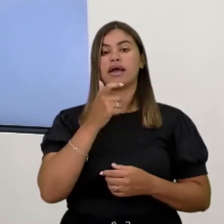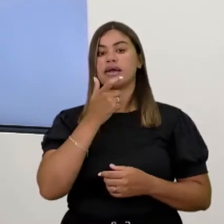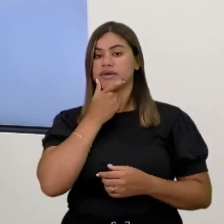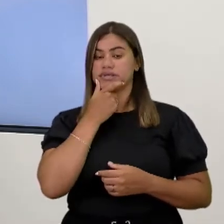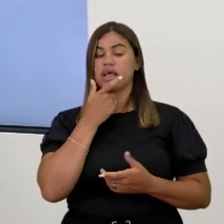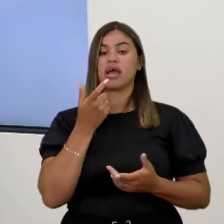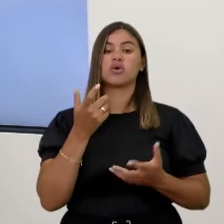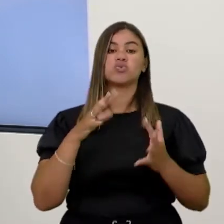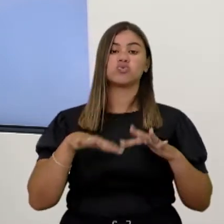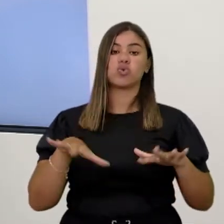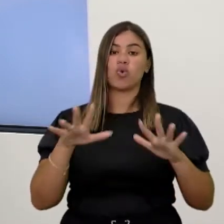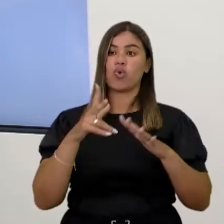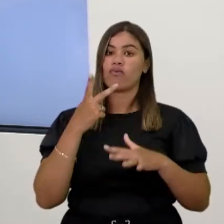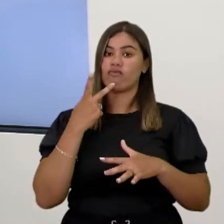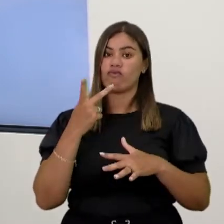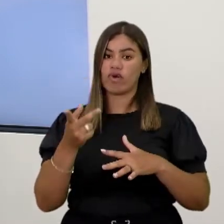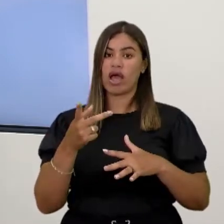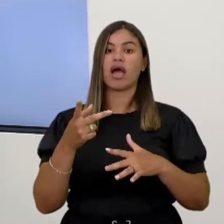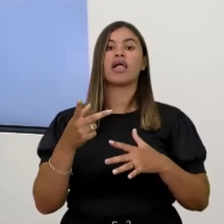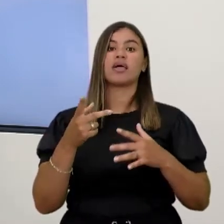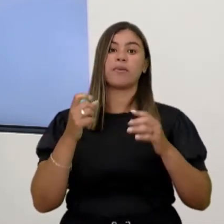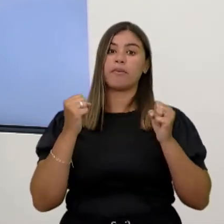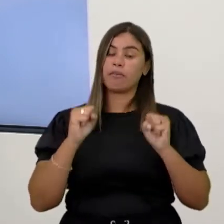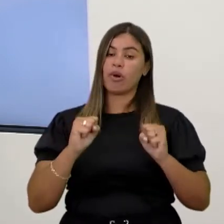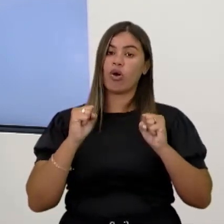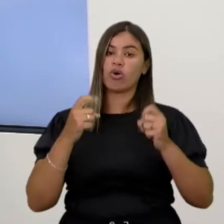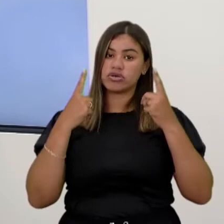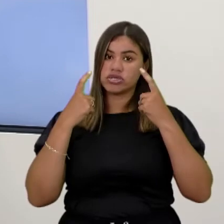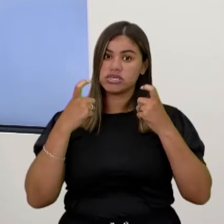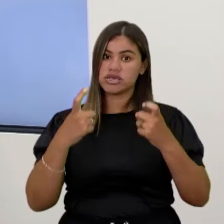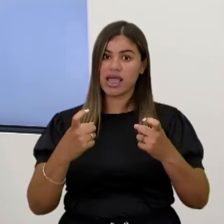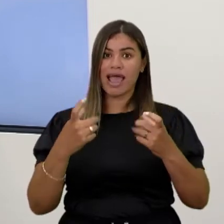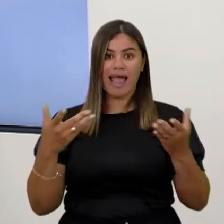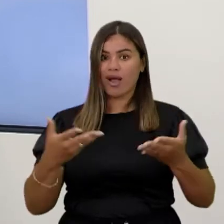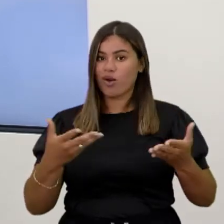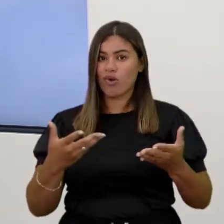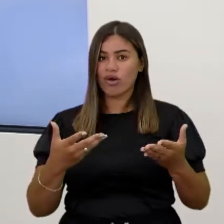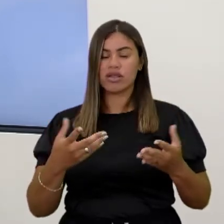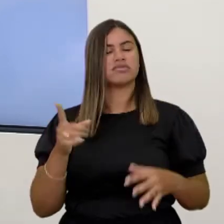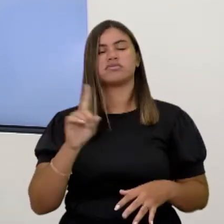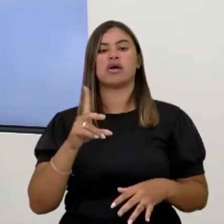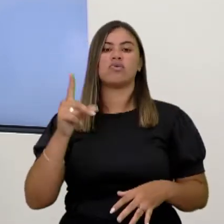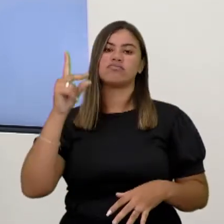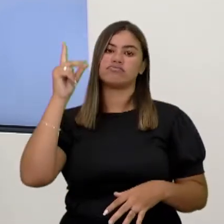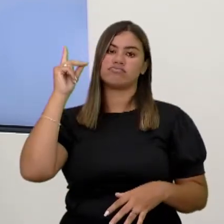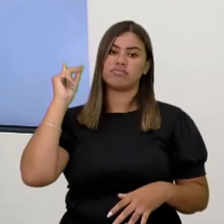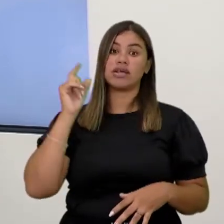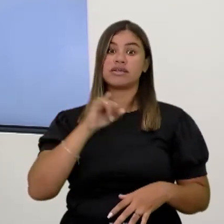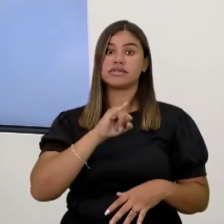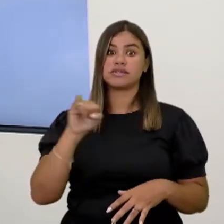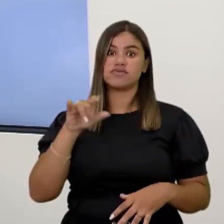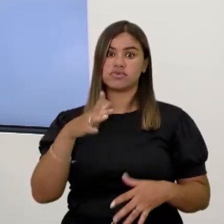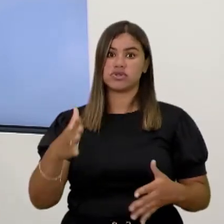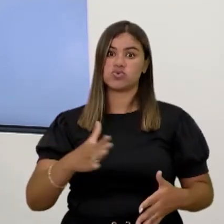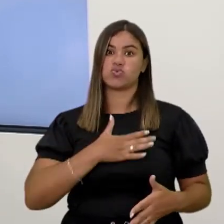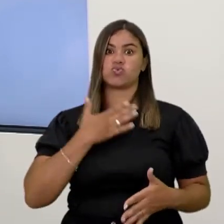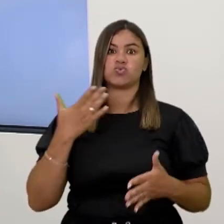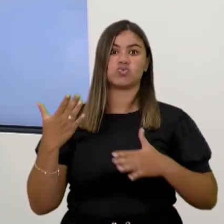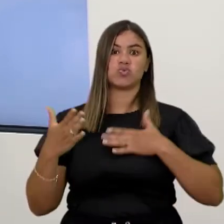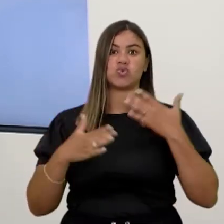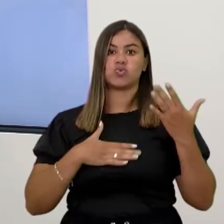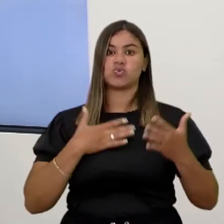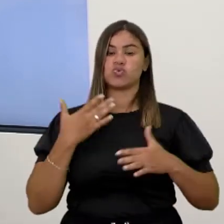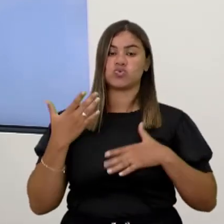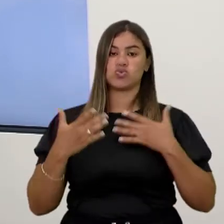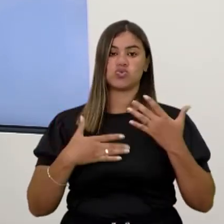todos já falam deste conflito, da possibilidade deste conflito há muito tempo. Se você foi pego de surpresa, você não sabia, é porque